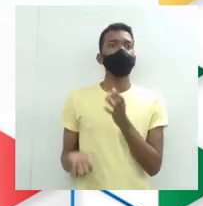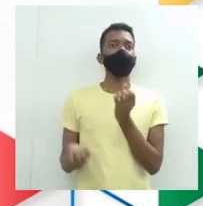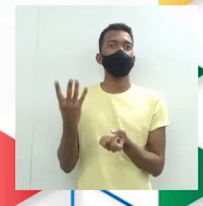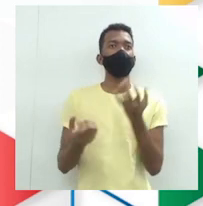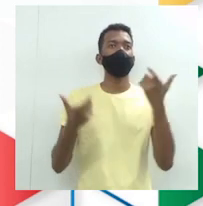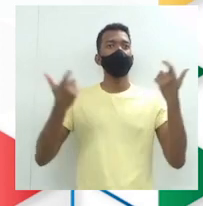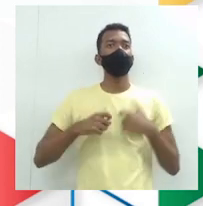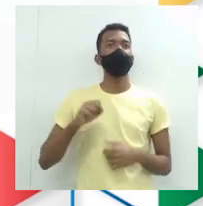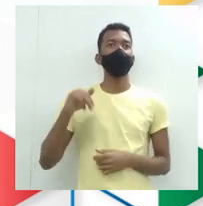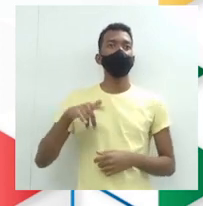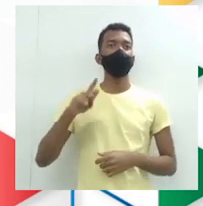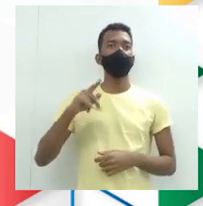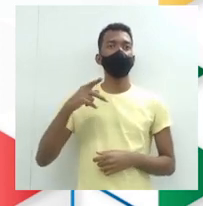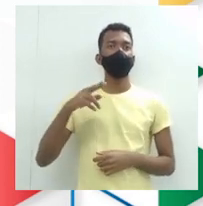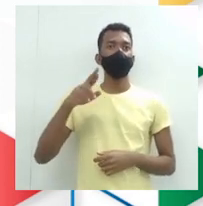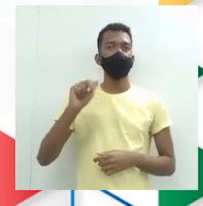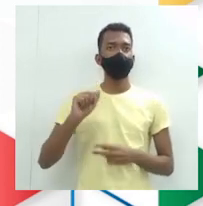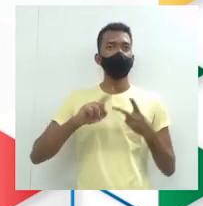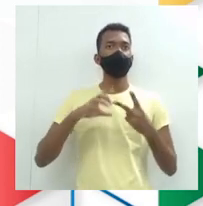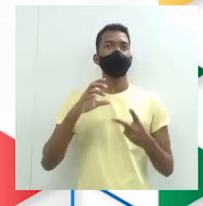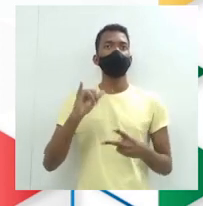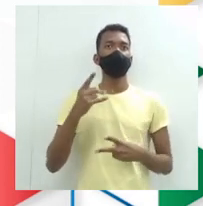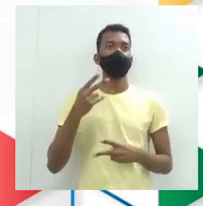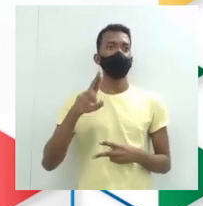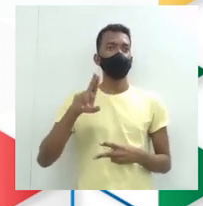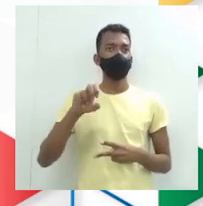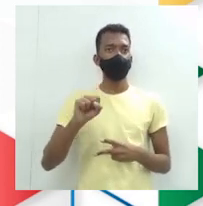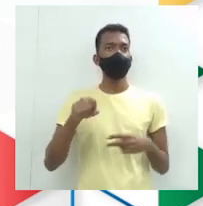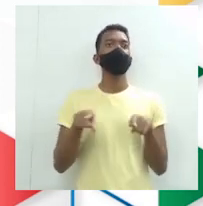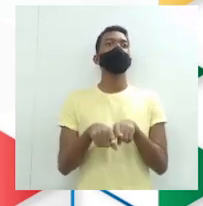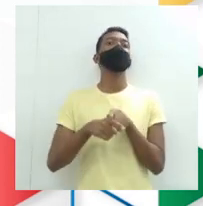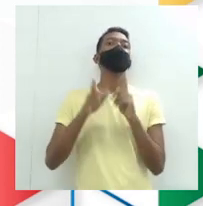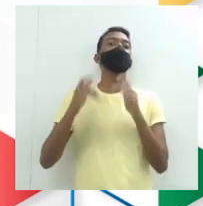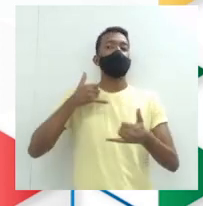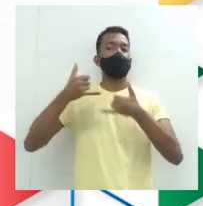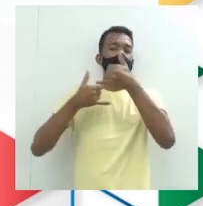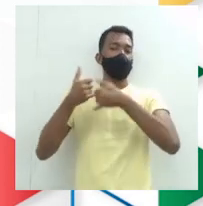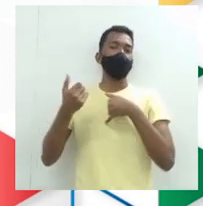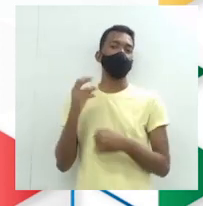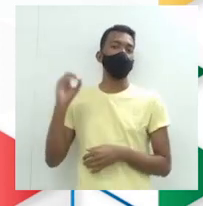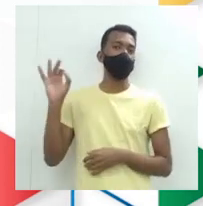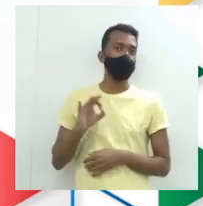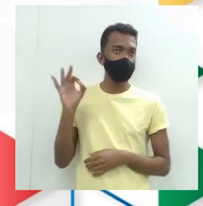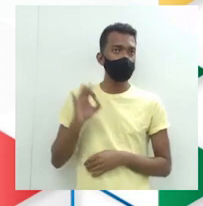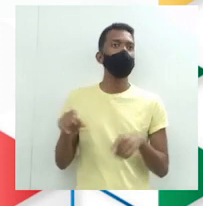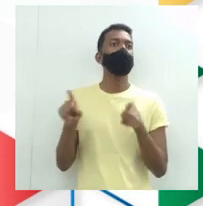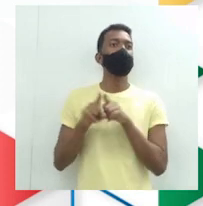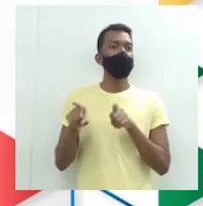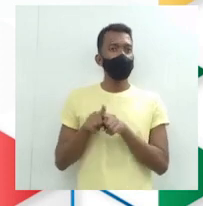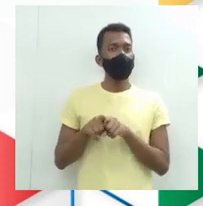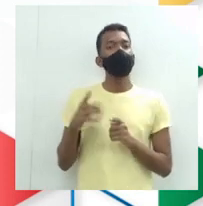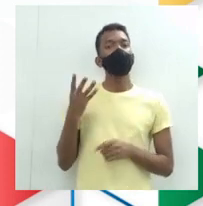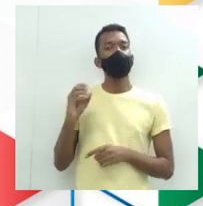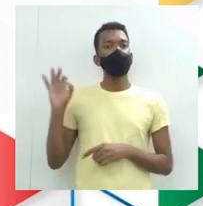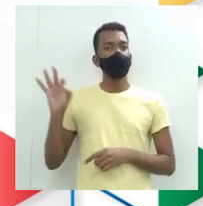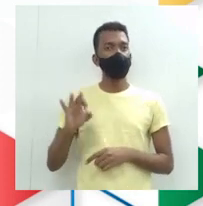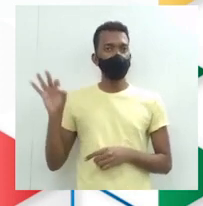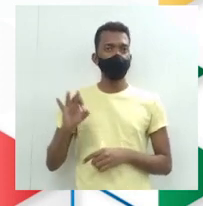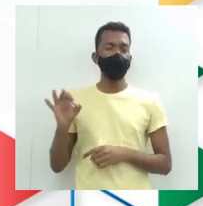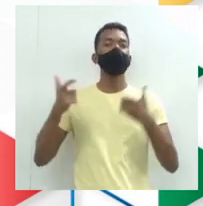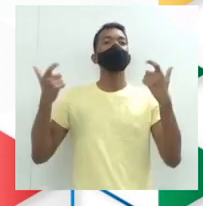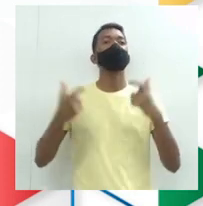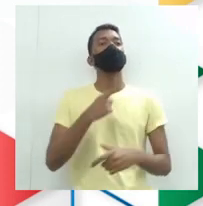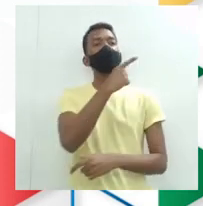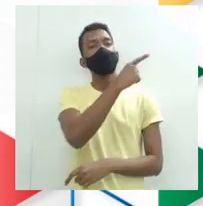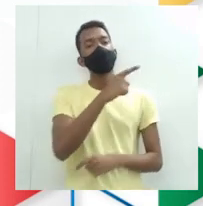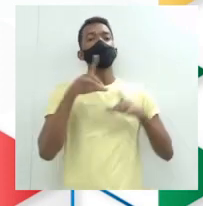montadas em Singapura e Cipros e tiveram um aumento de ligações em 30% em relação aos períodos anteriores. Na